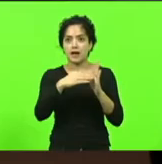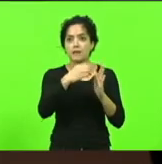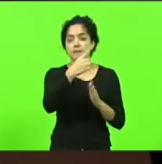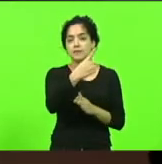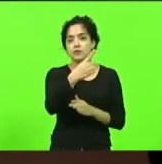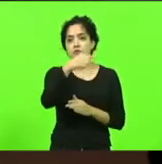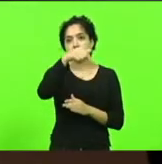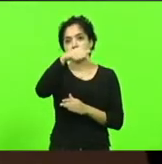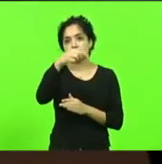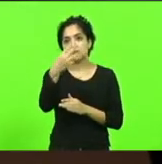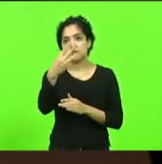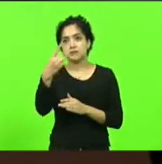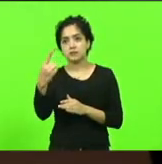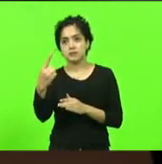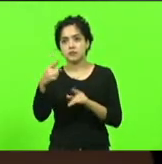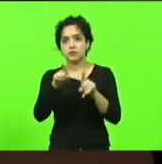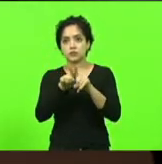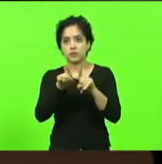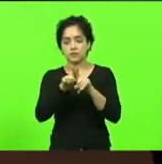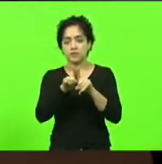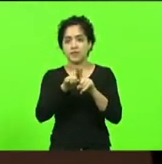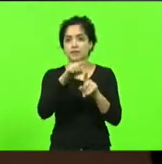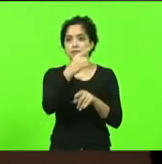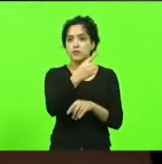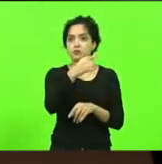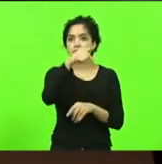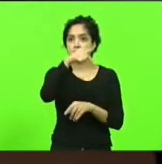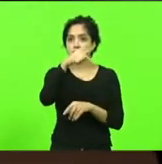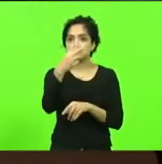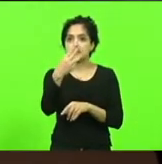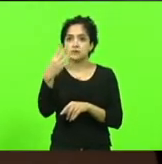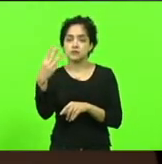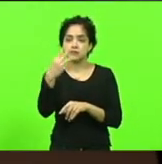1731 e 1733 a